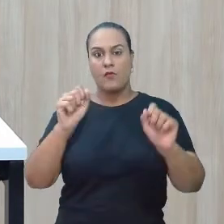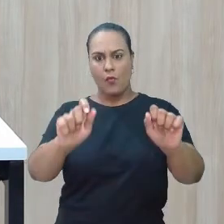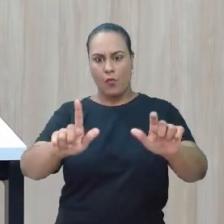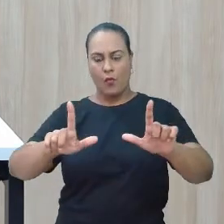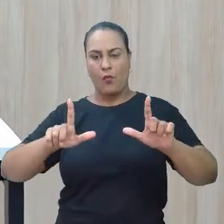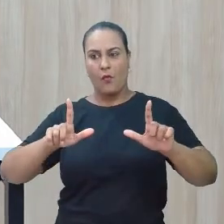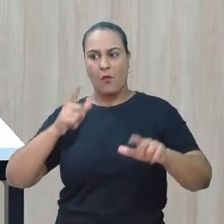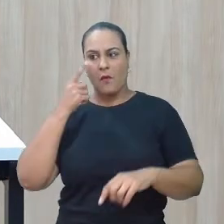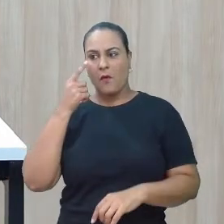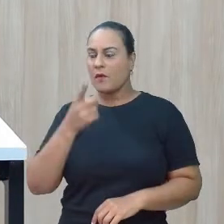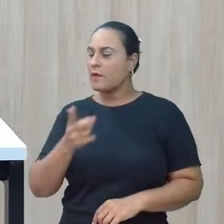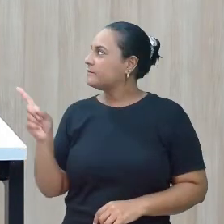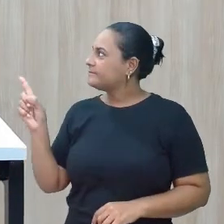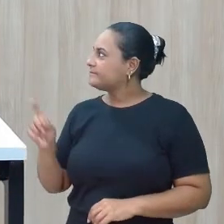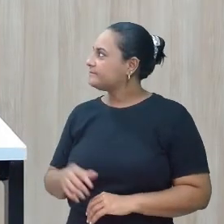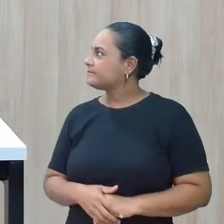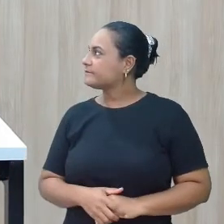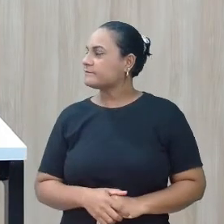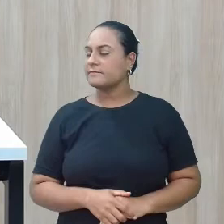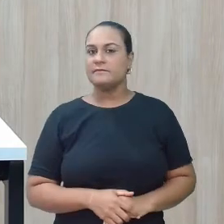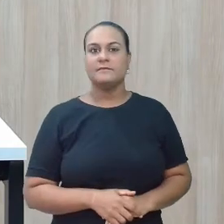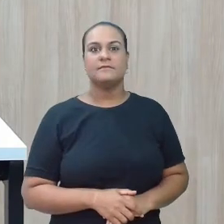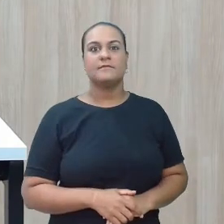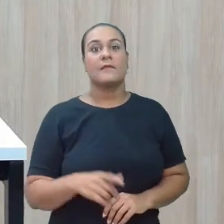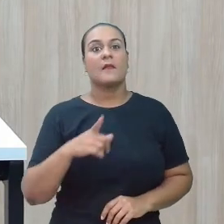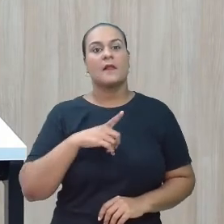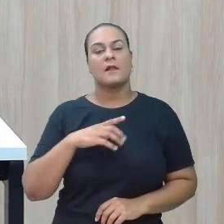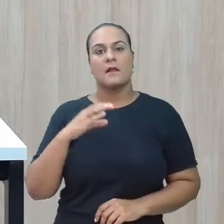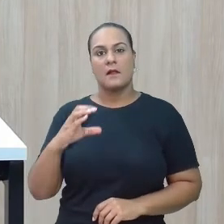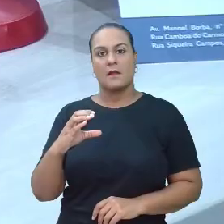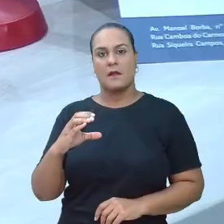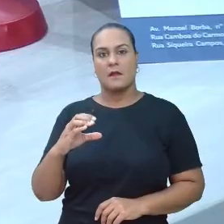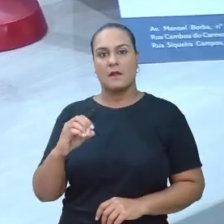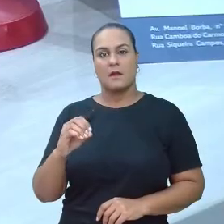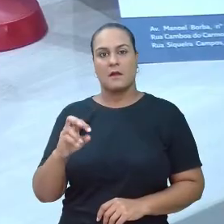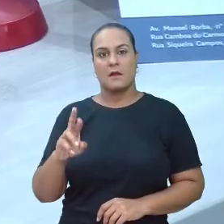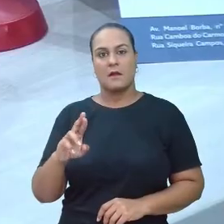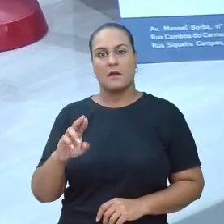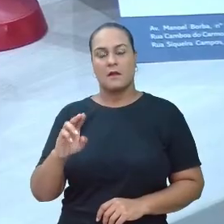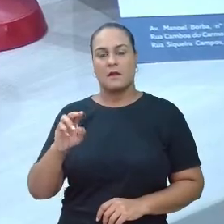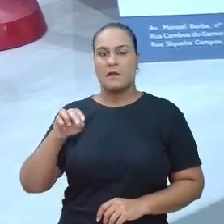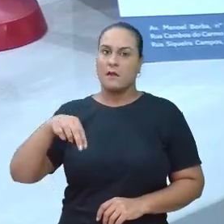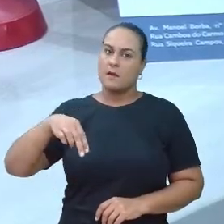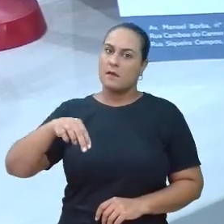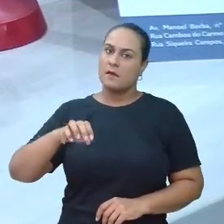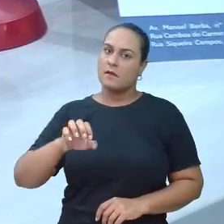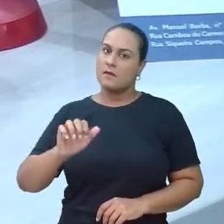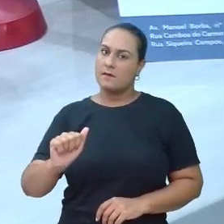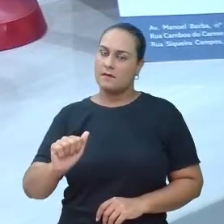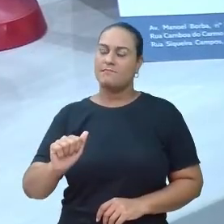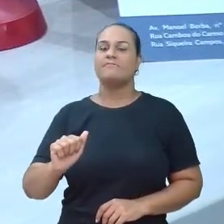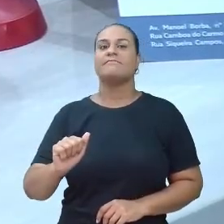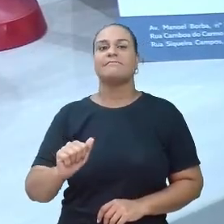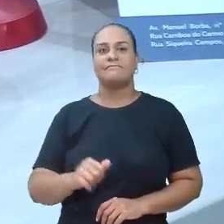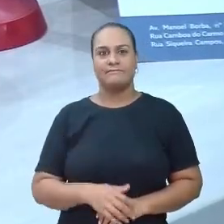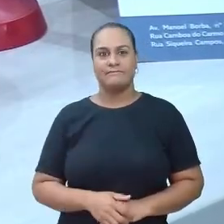na mesa para a gente poder mostrar. Então, eu tenho aqui a córnea, né?